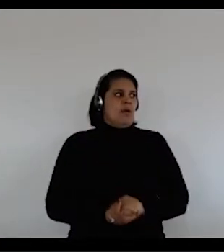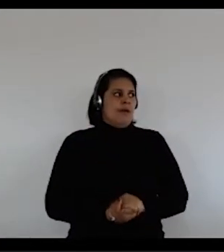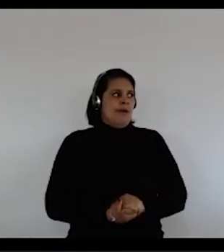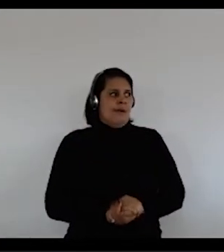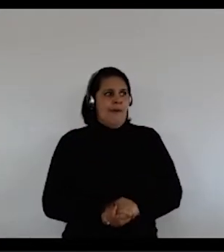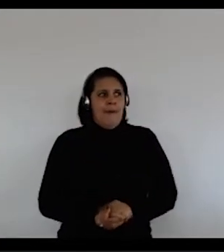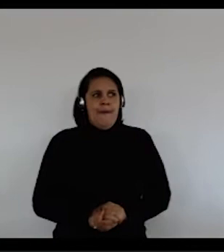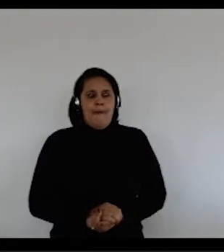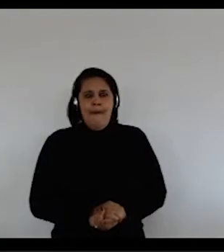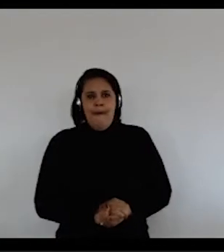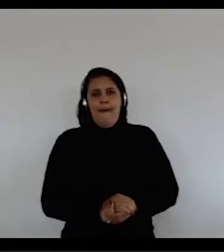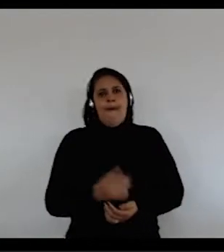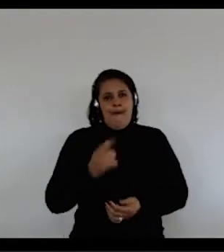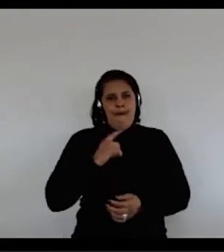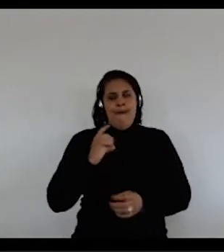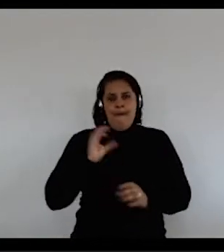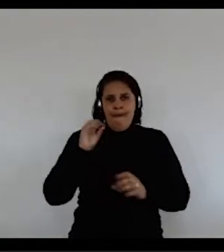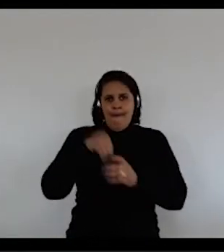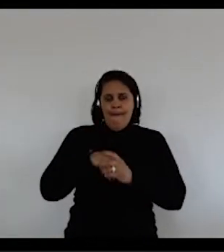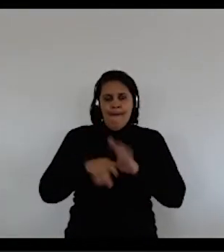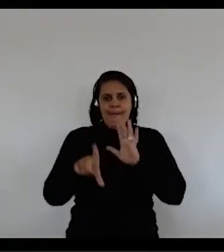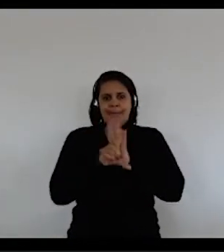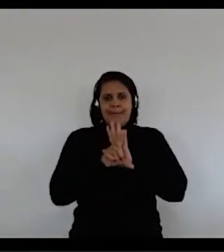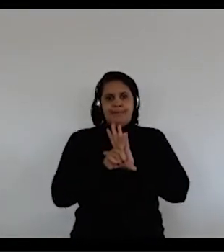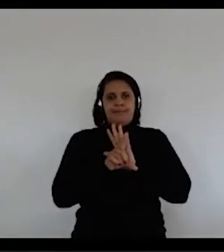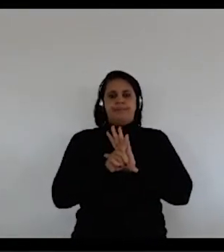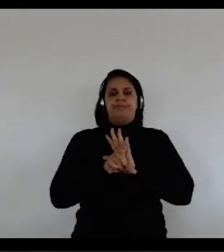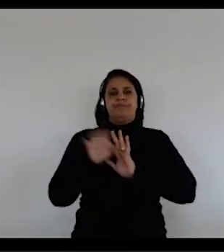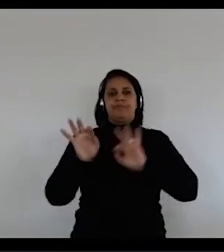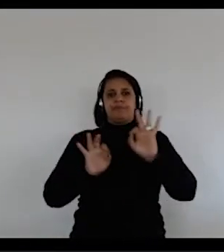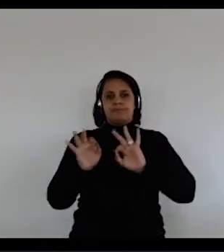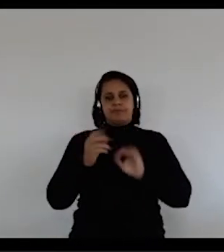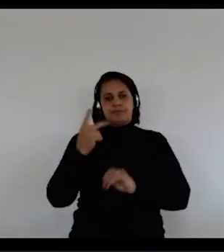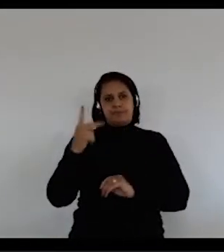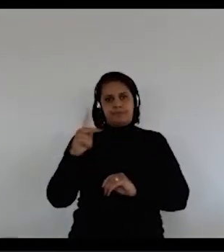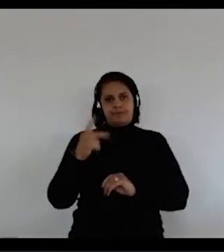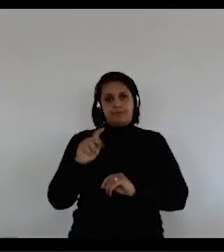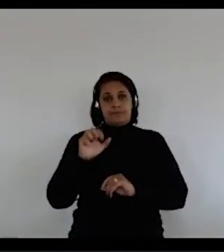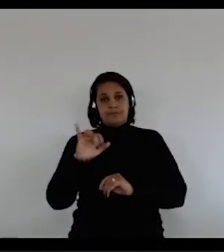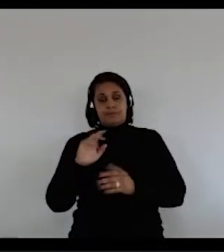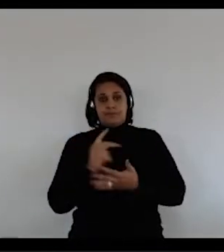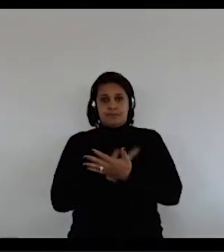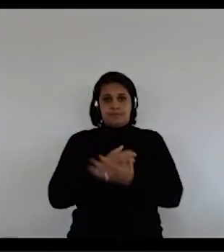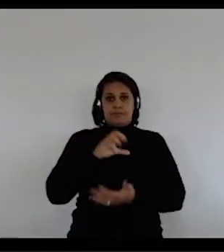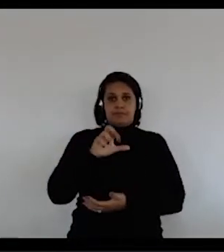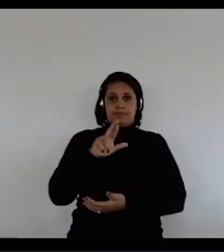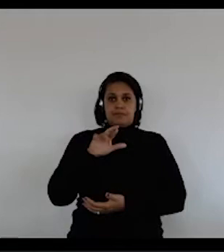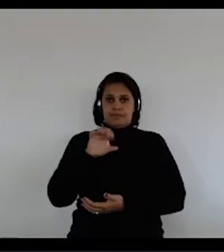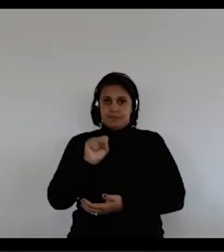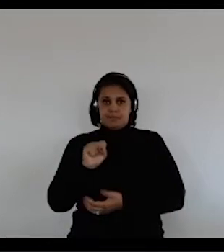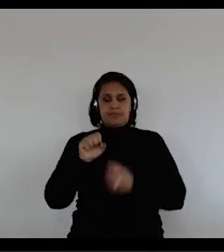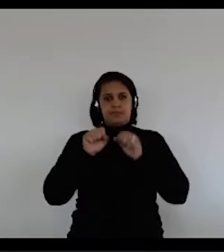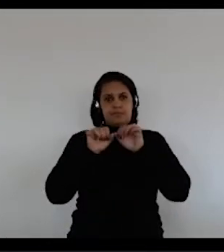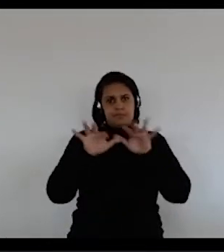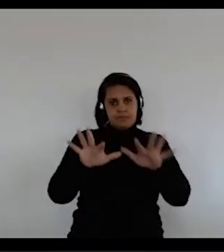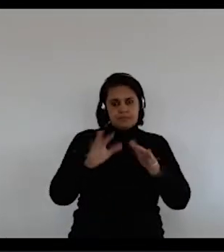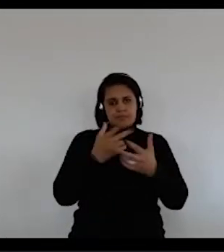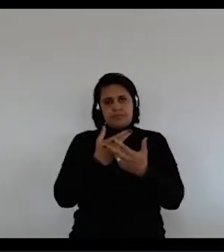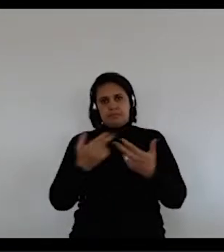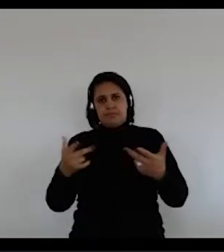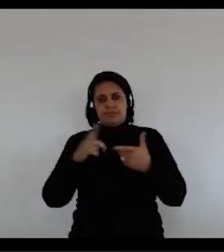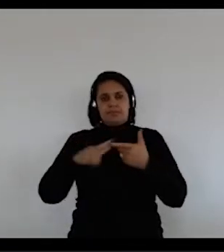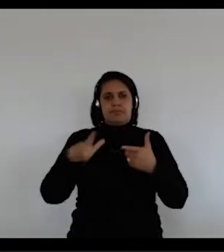está previsto na legislação orgânica para crises sanitárias, para epidemias, para situações